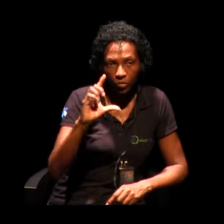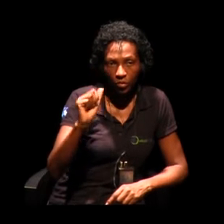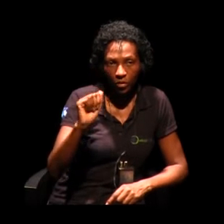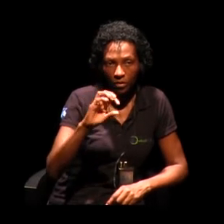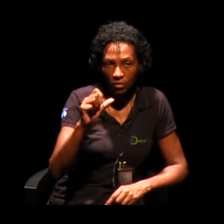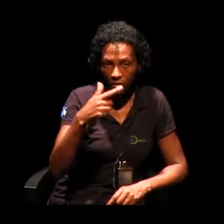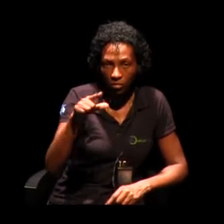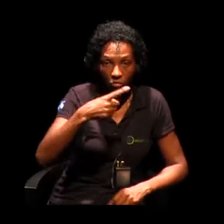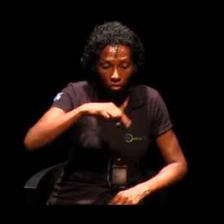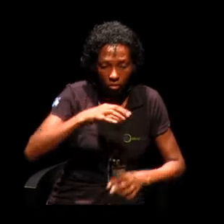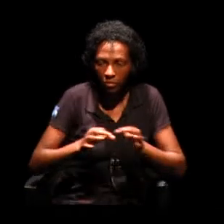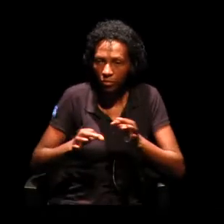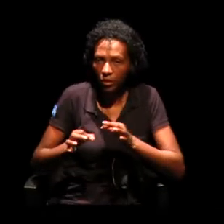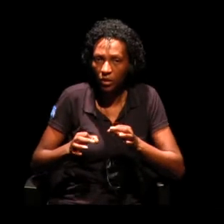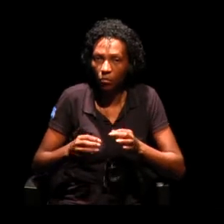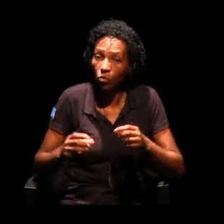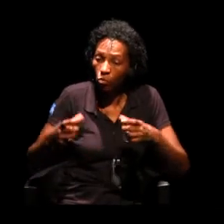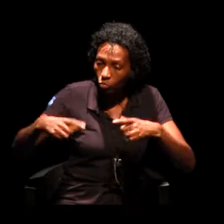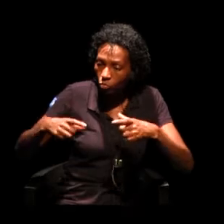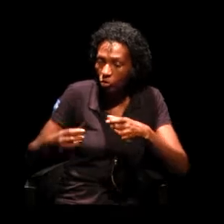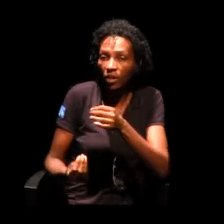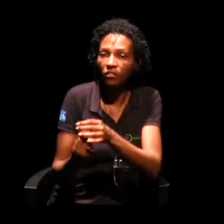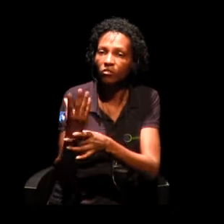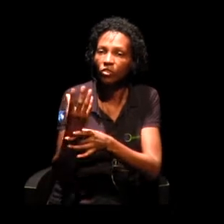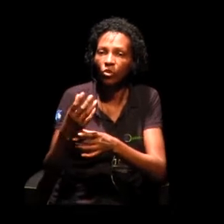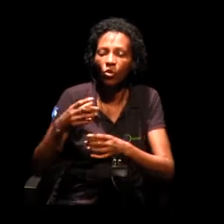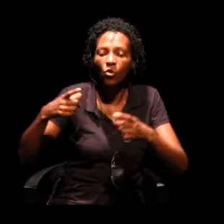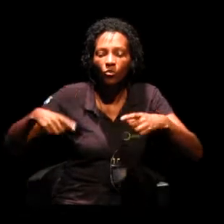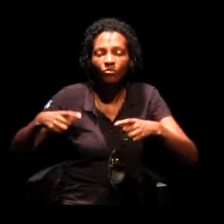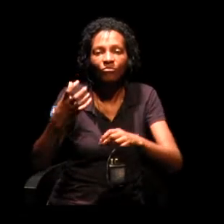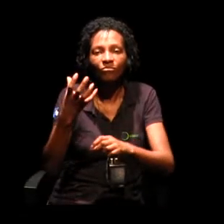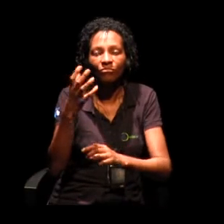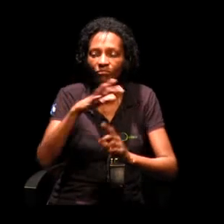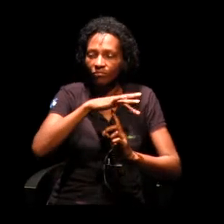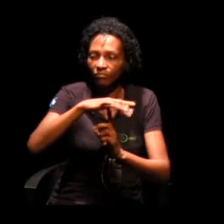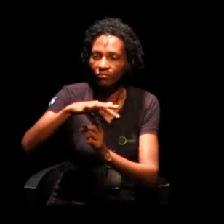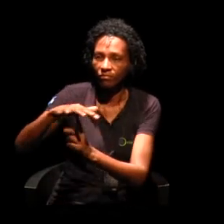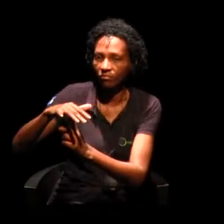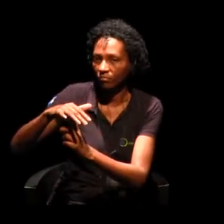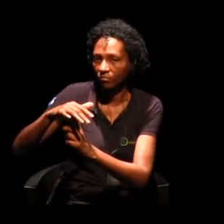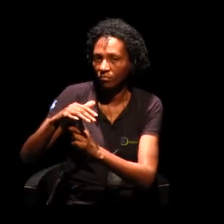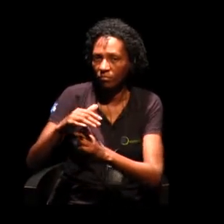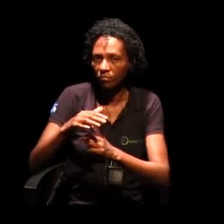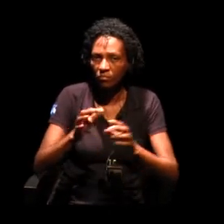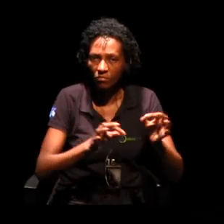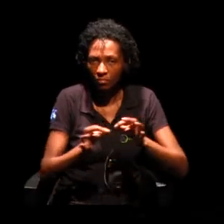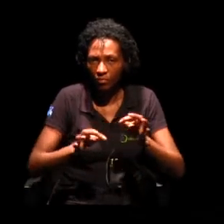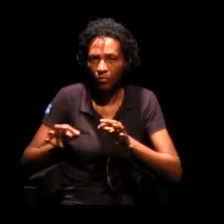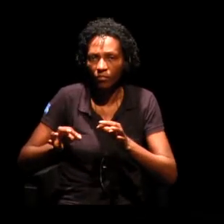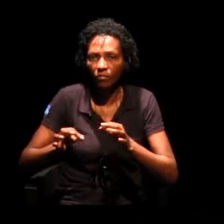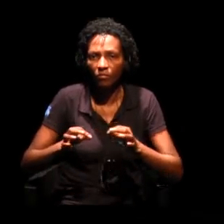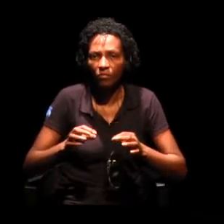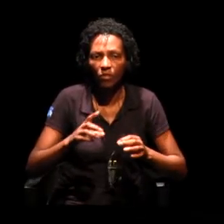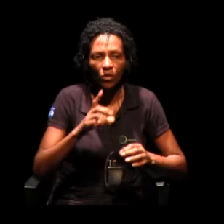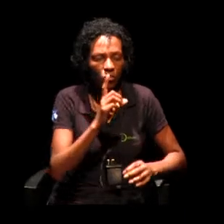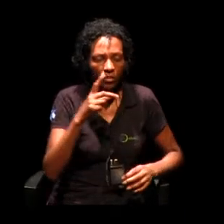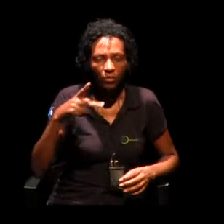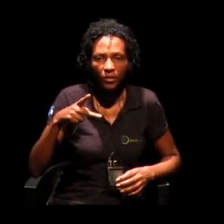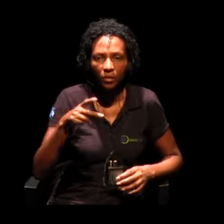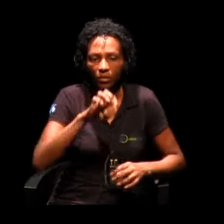veem um desses lugares que nós decidimos criar. São jardins.